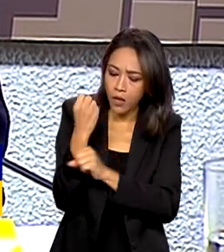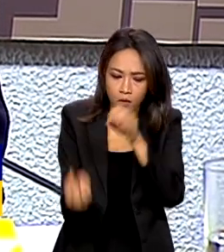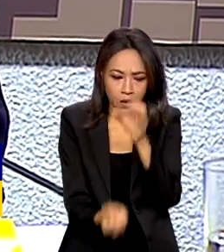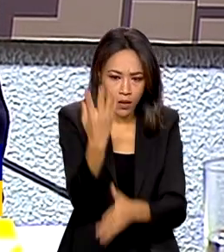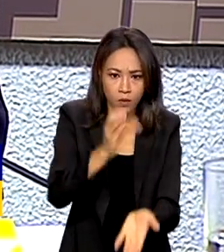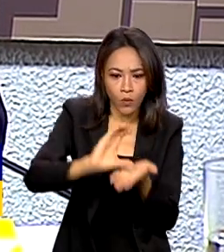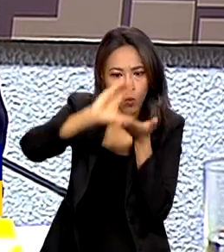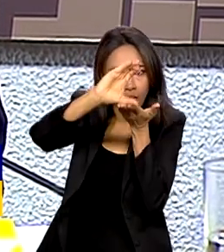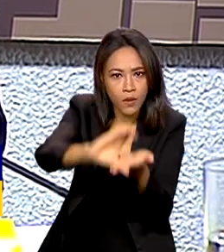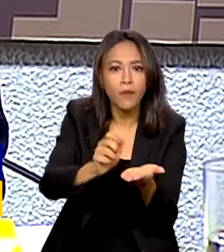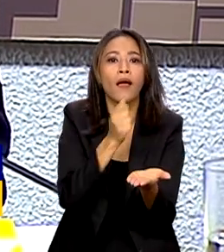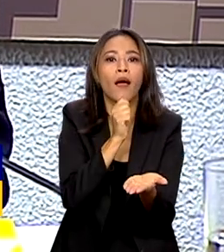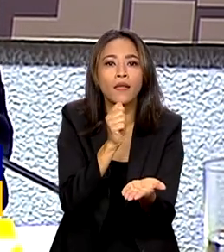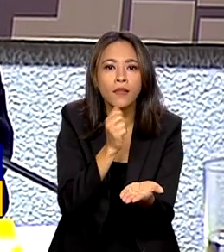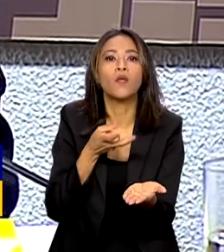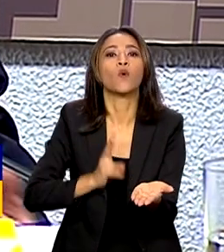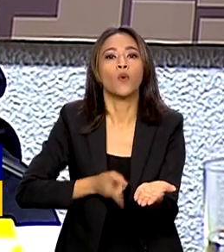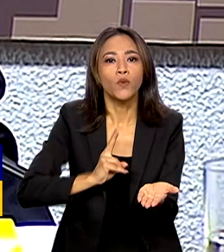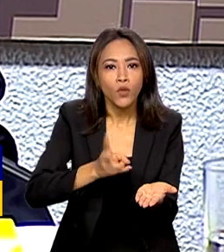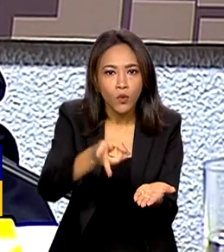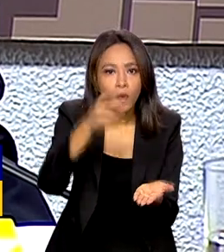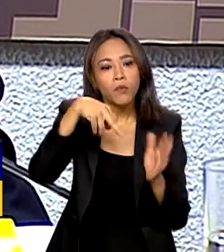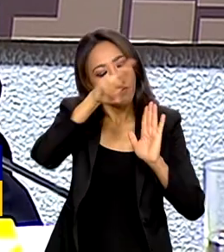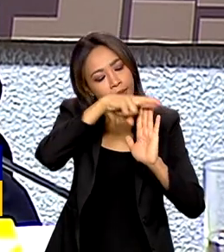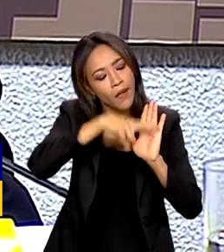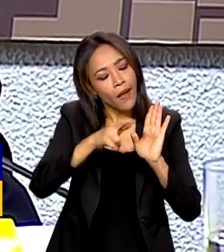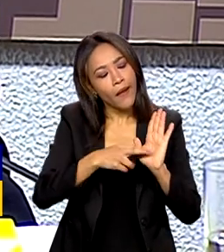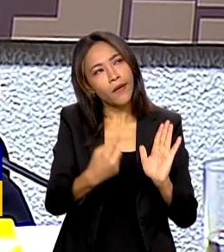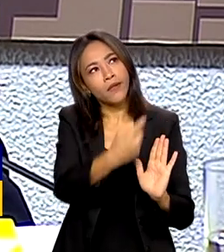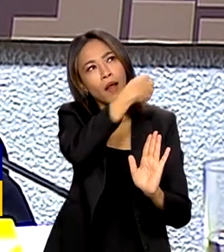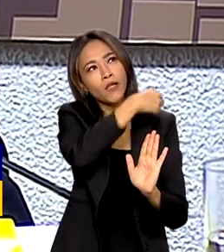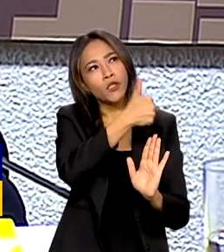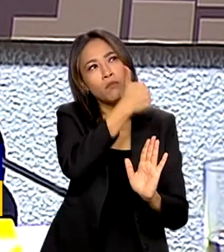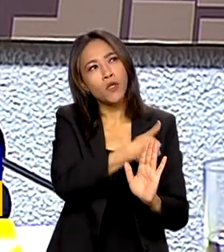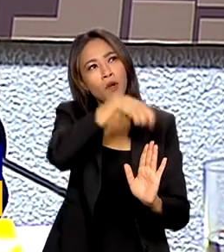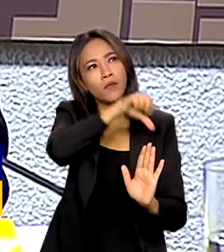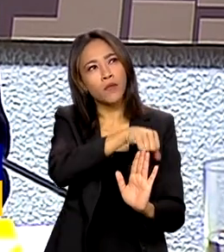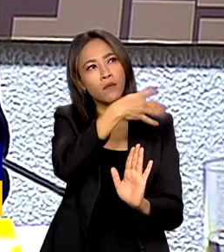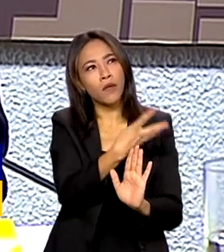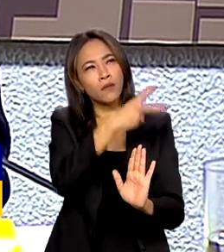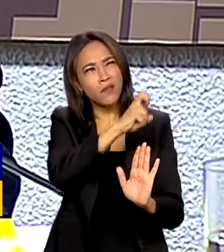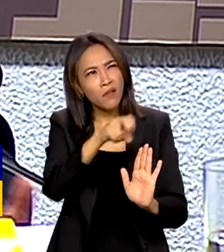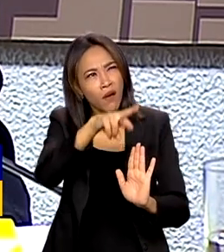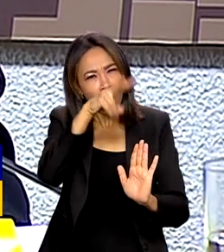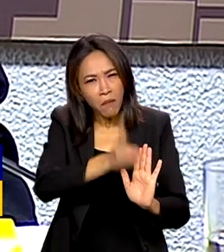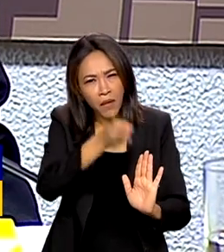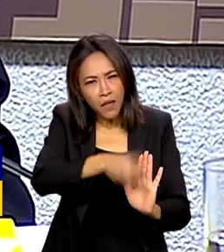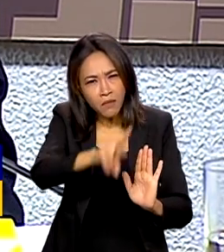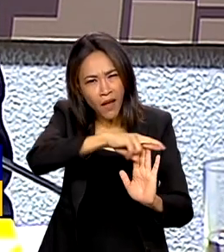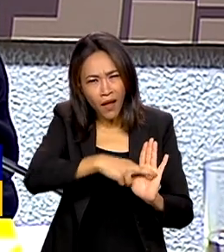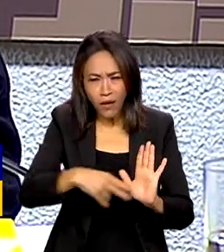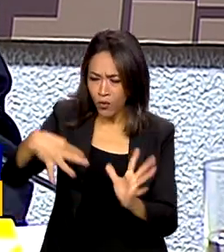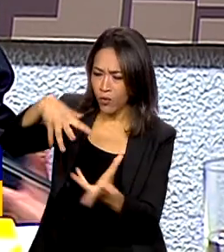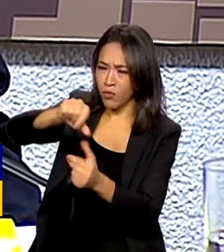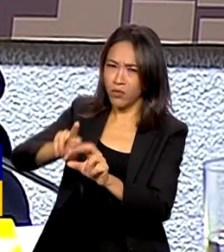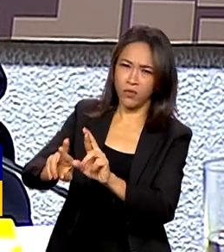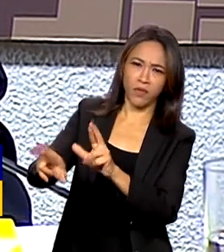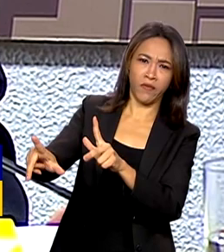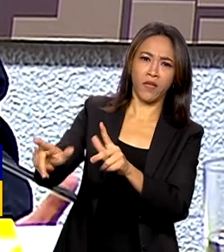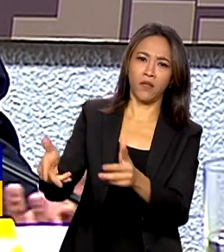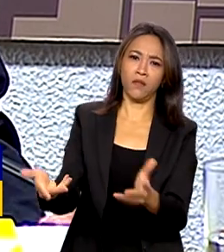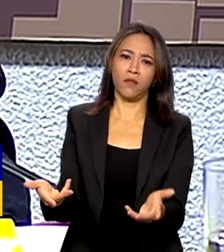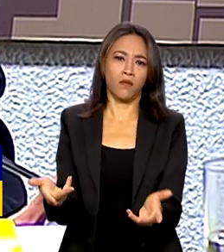que ainda continuamos com as regras de 1945 o mundo já não é mais o mesmo o